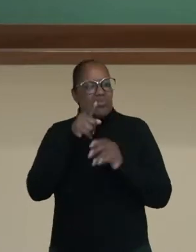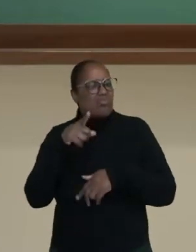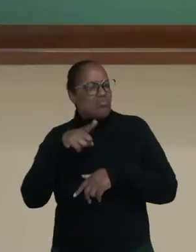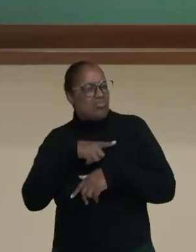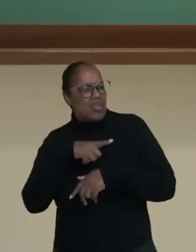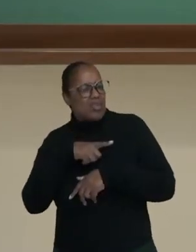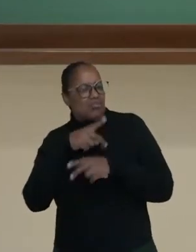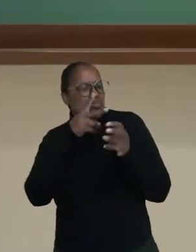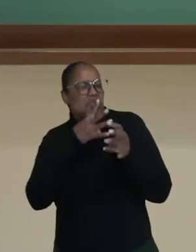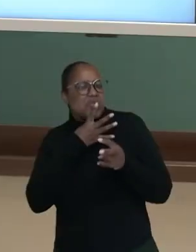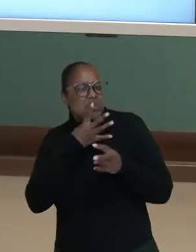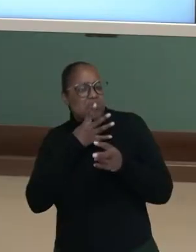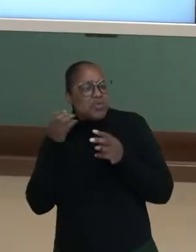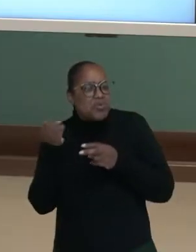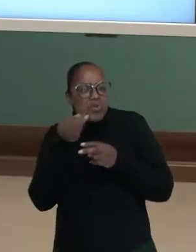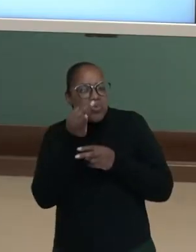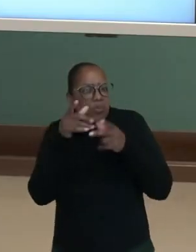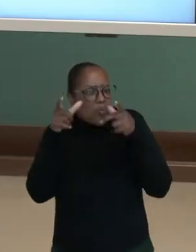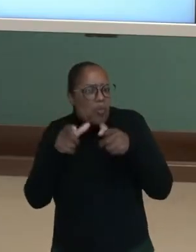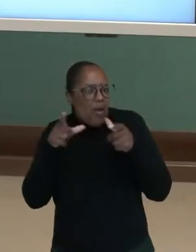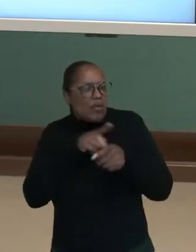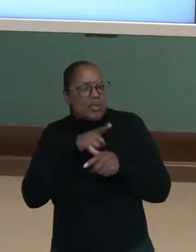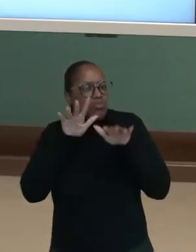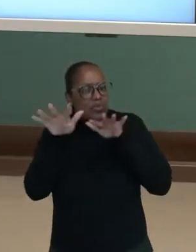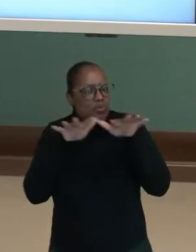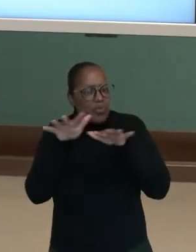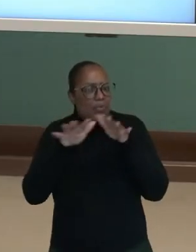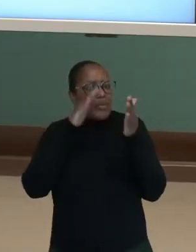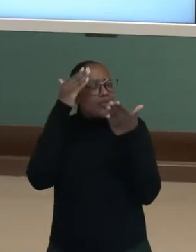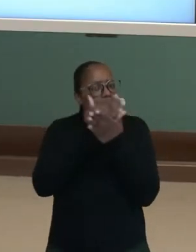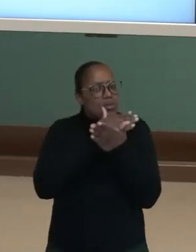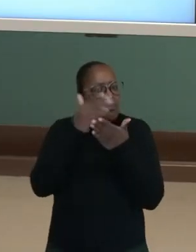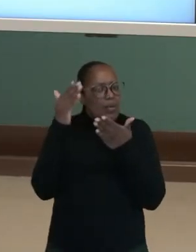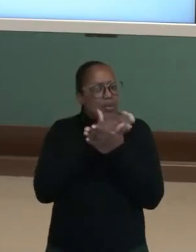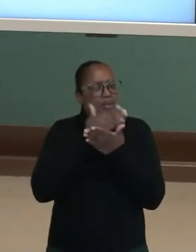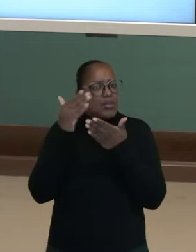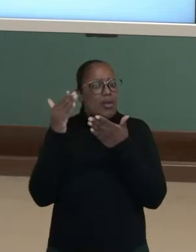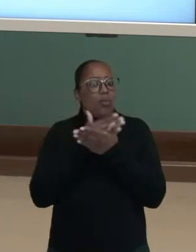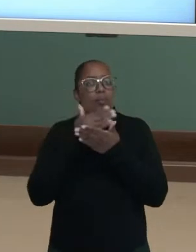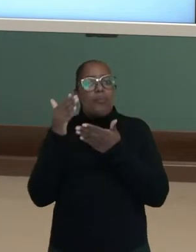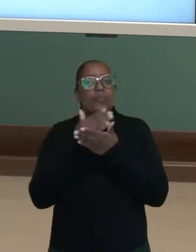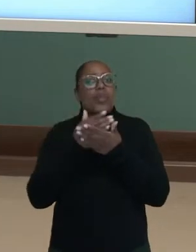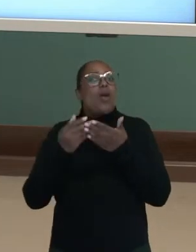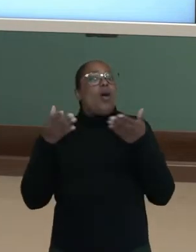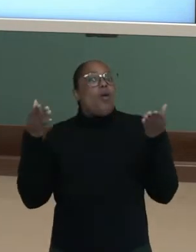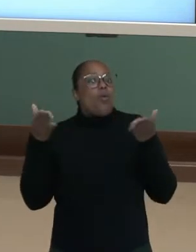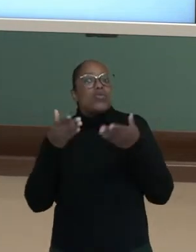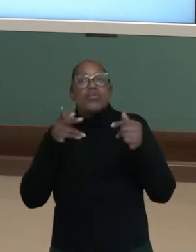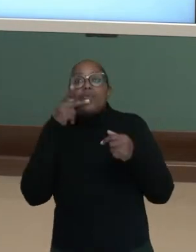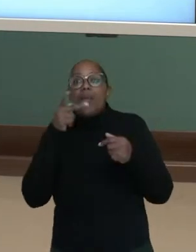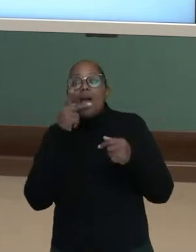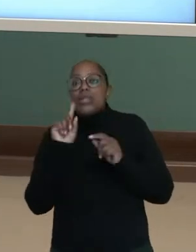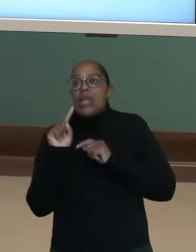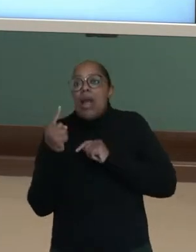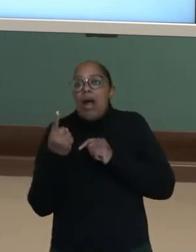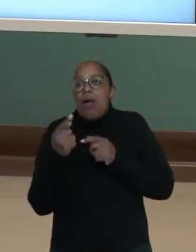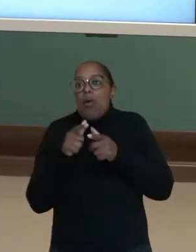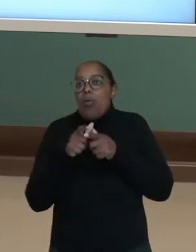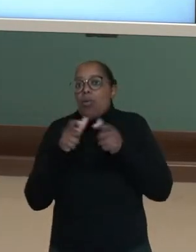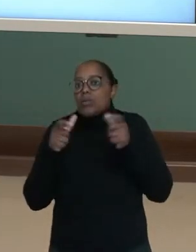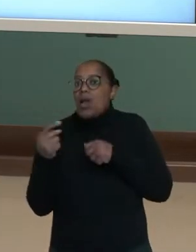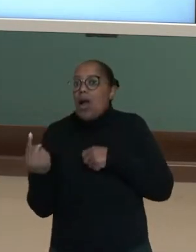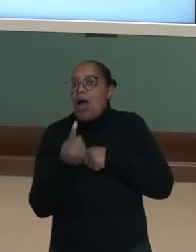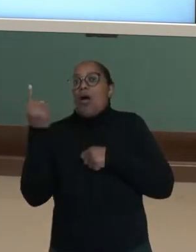separatista? Dentro dessa perspectiva, vamos mexer um pouquinho sobre o quesito de autodeterminação dos povos. Esse quesito